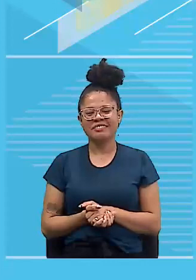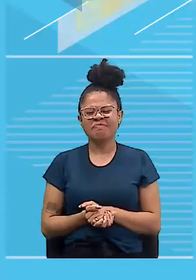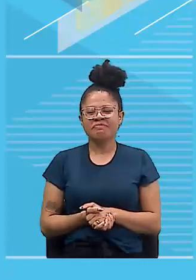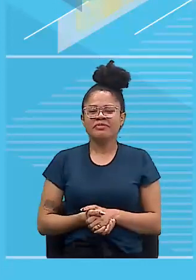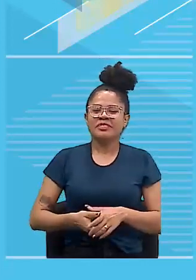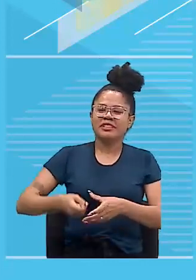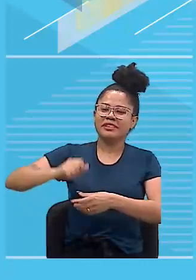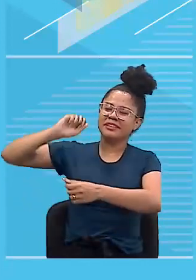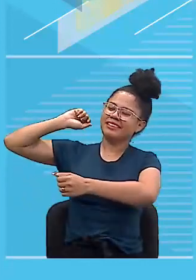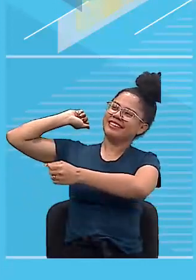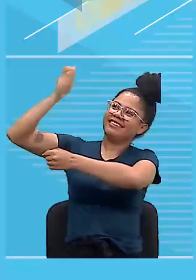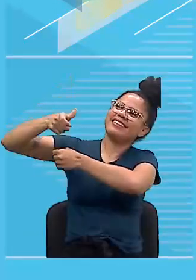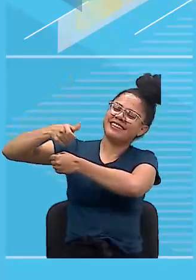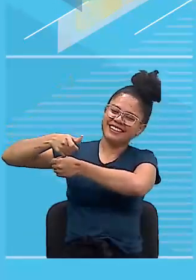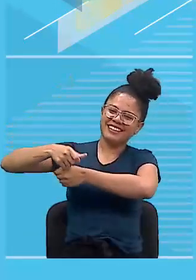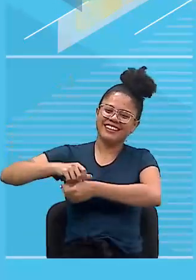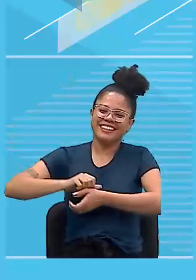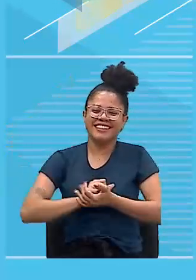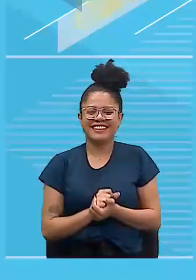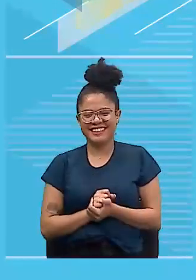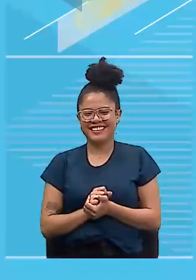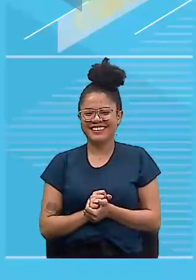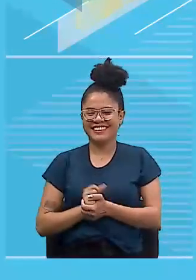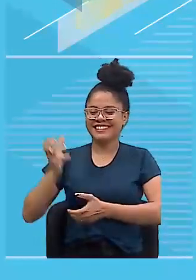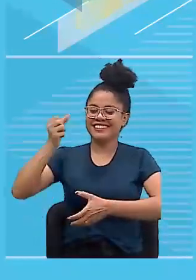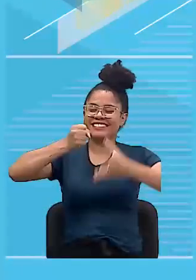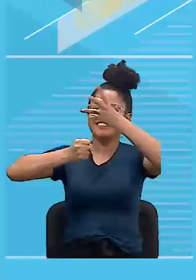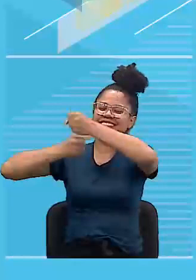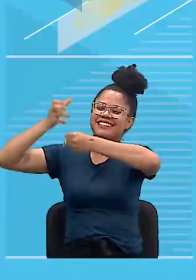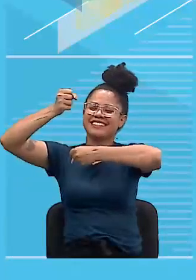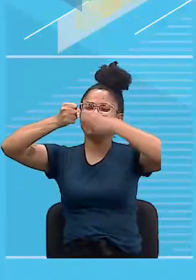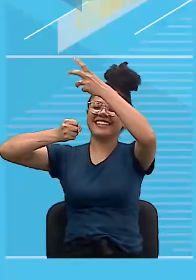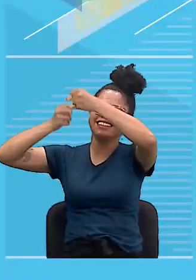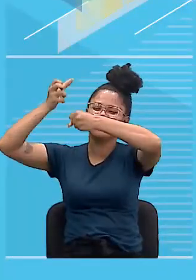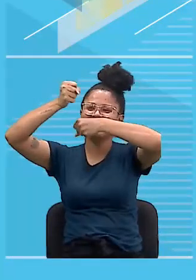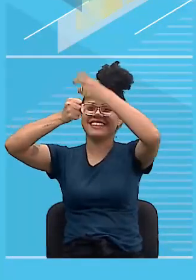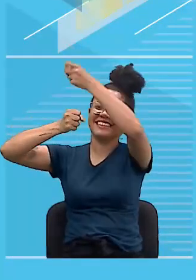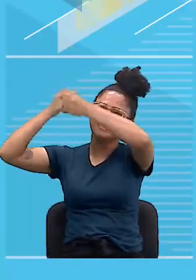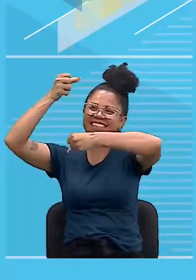joga no gancho subindo a corda